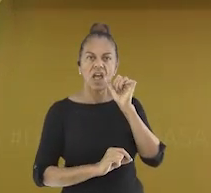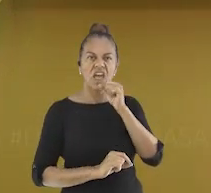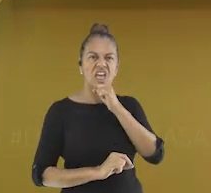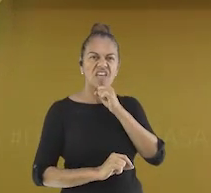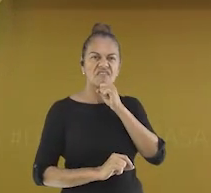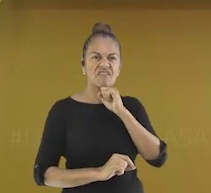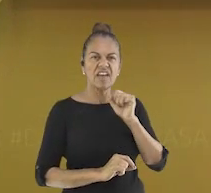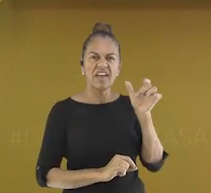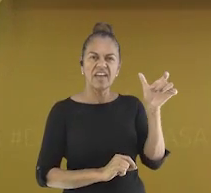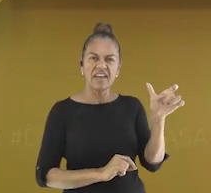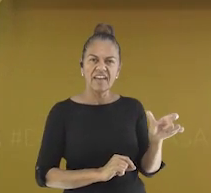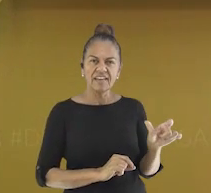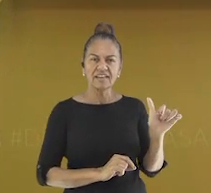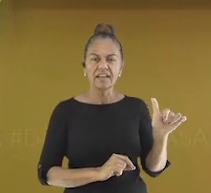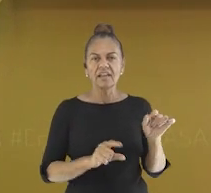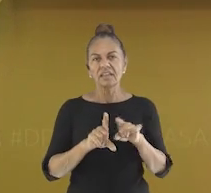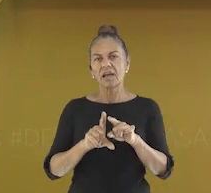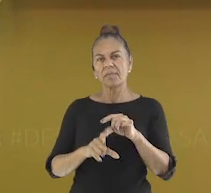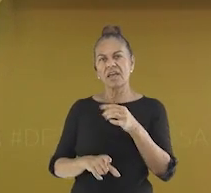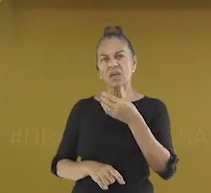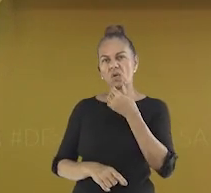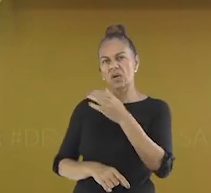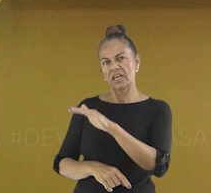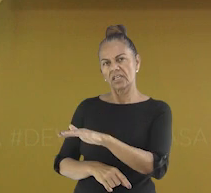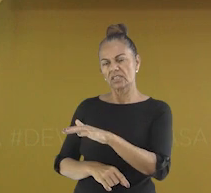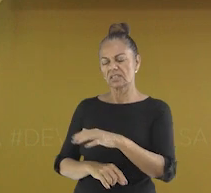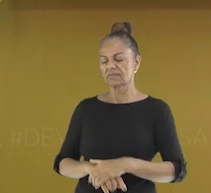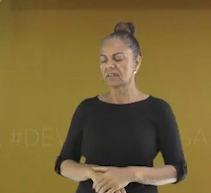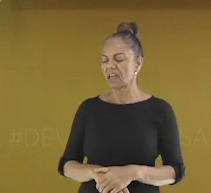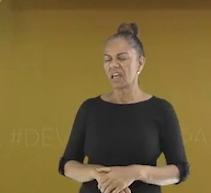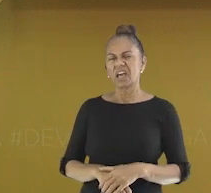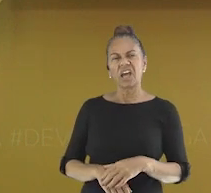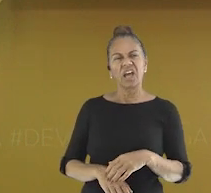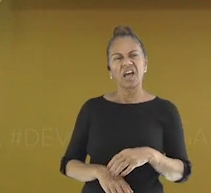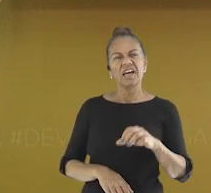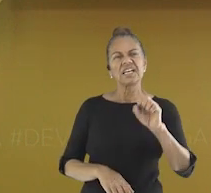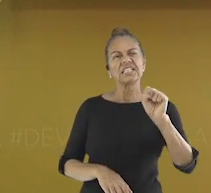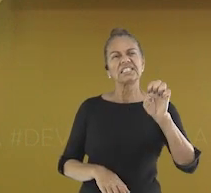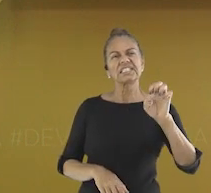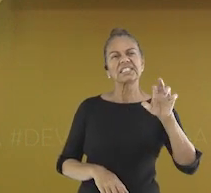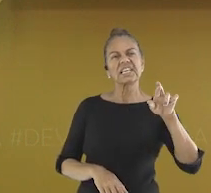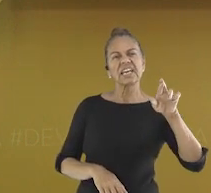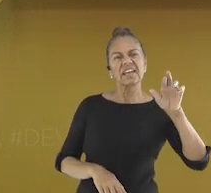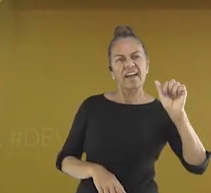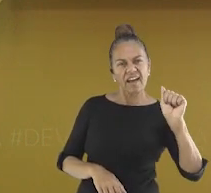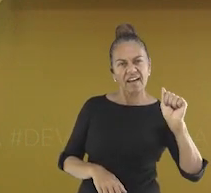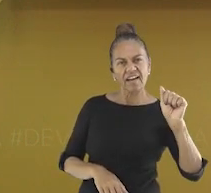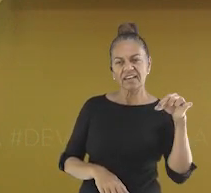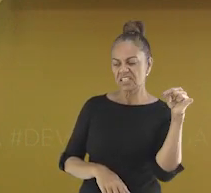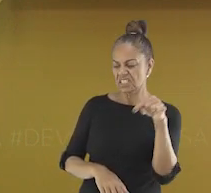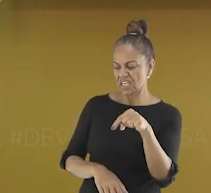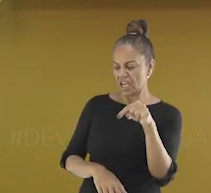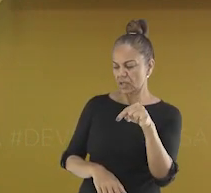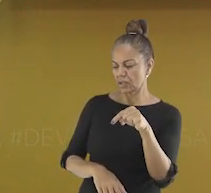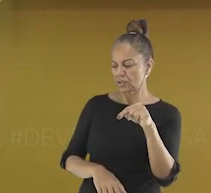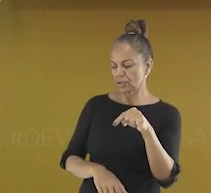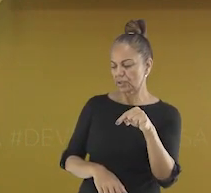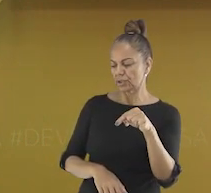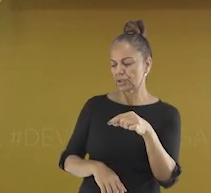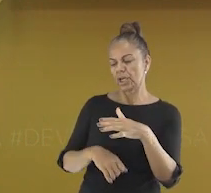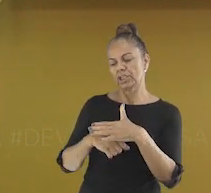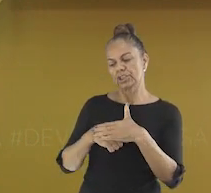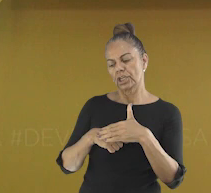Vamos fazer a leitura da tirinha para fazermos as questões a seguir. É uma conversa entre uma senhora e um